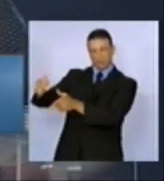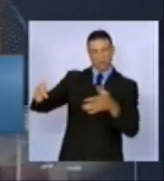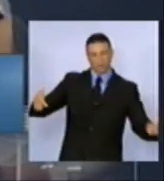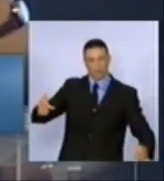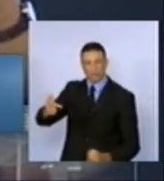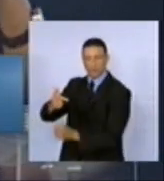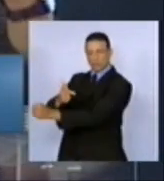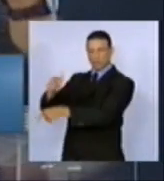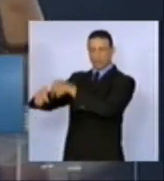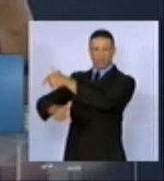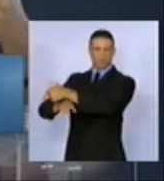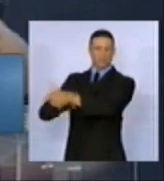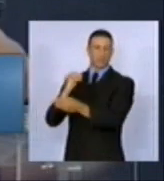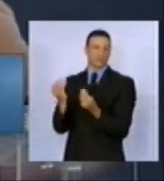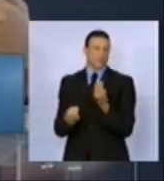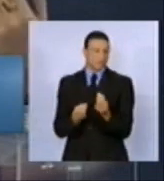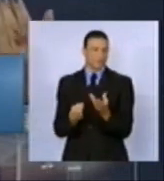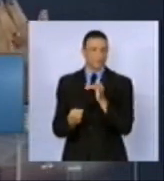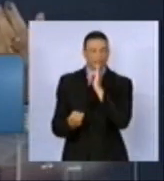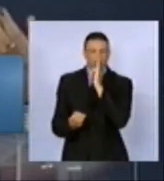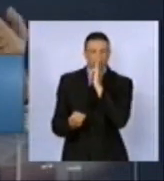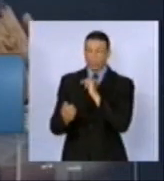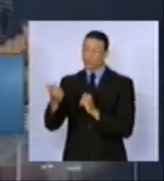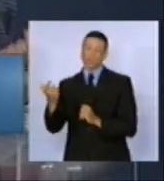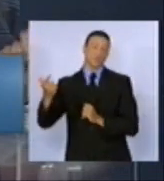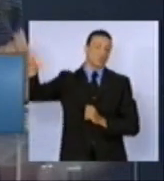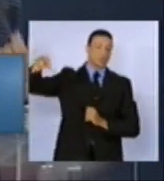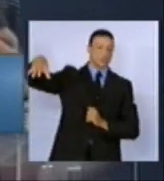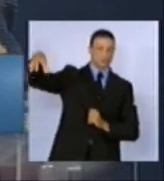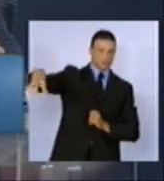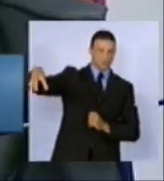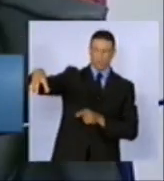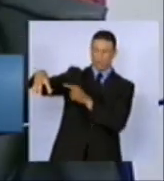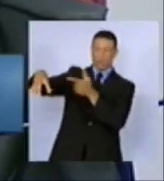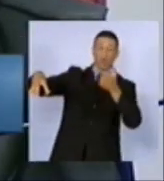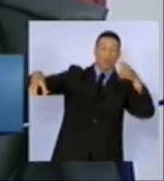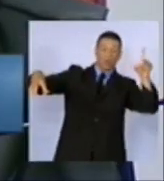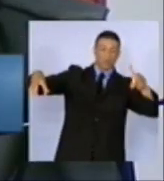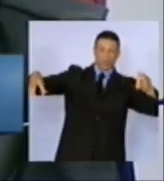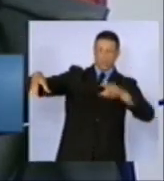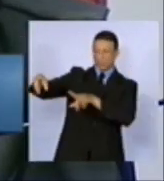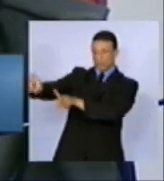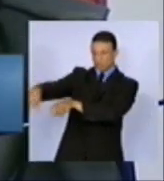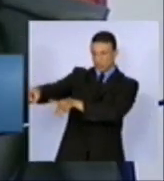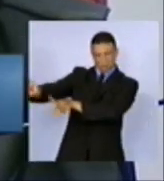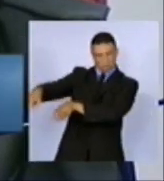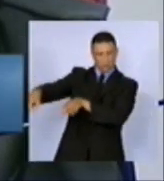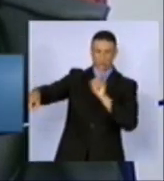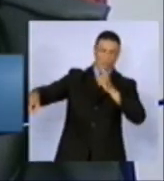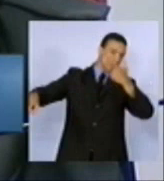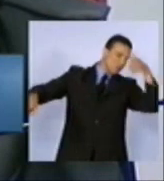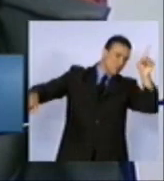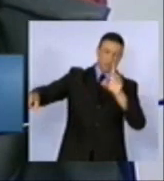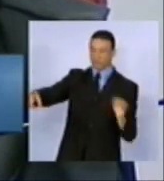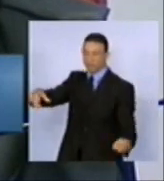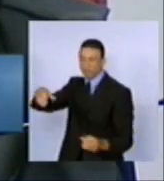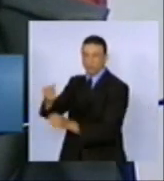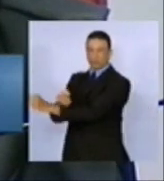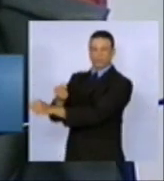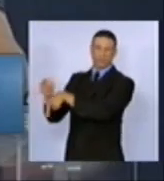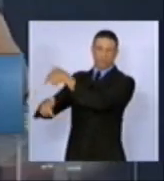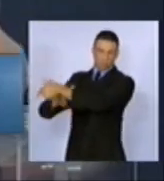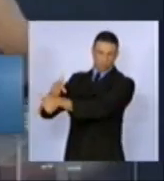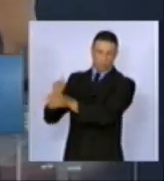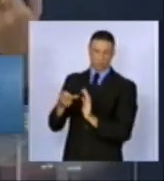uma recolocação em um outro em outro segmento na prática um grande custo para implementação dos projetos